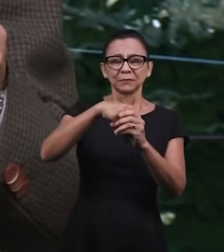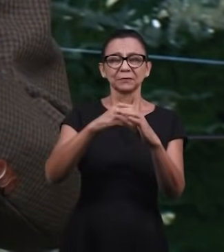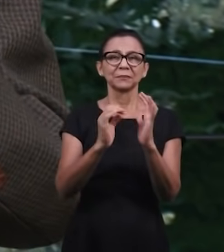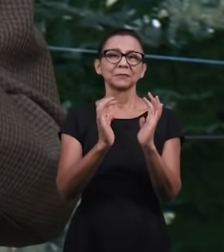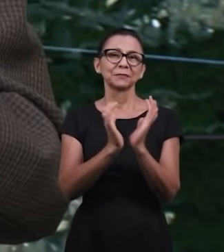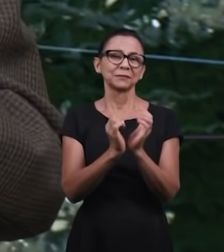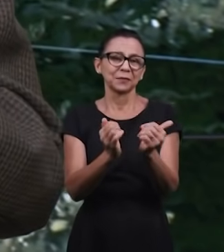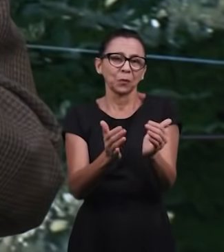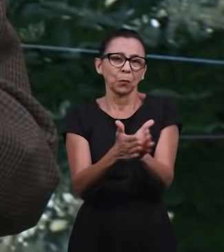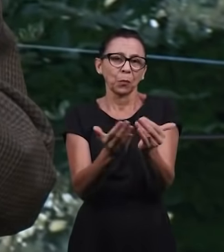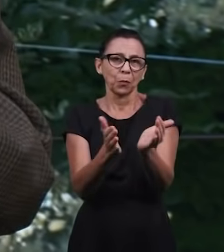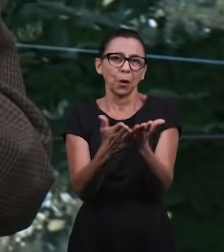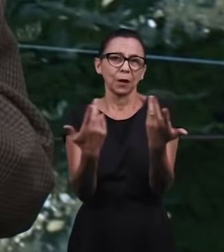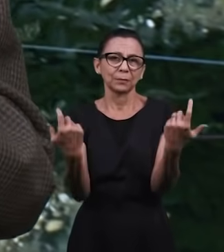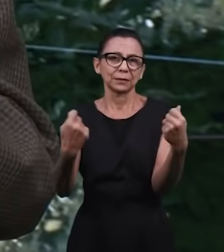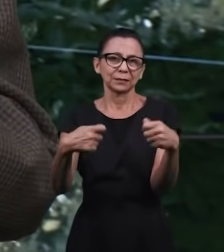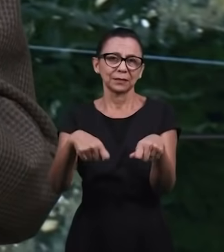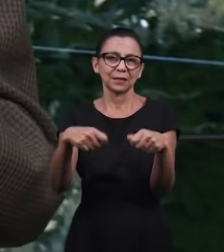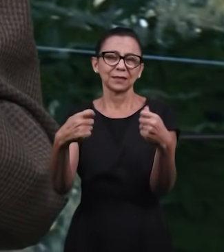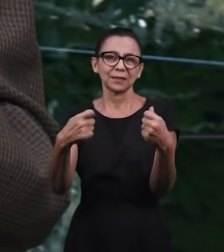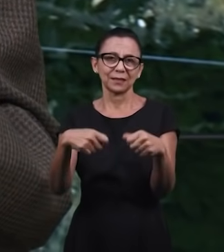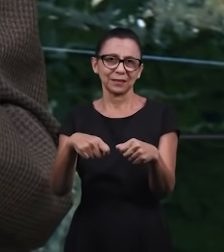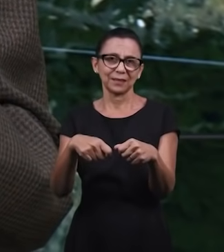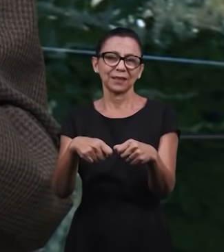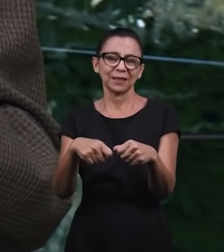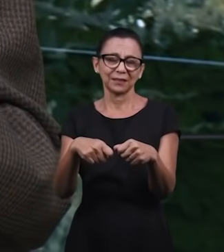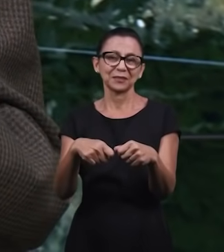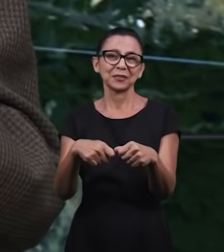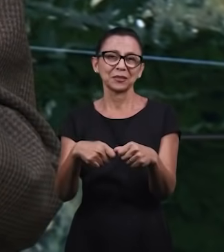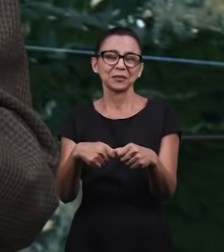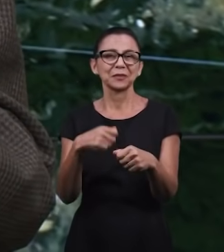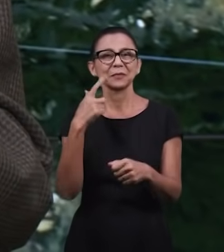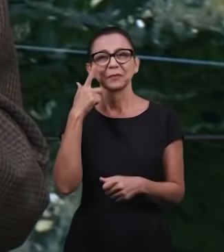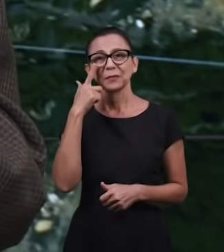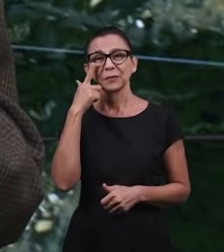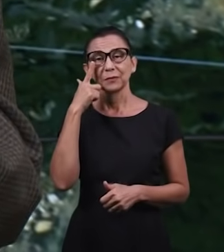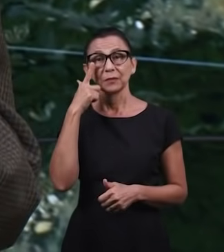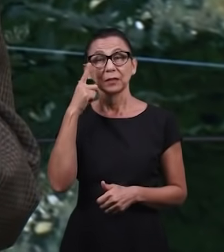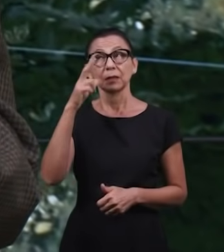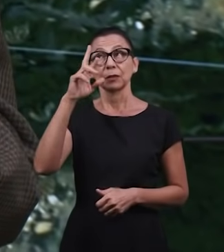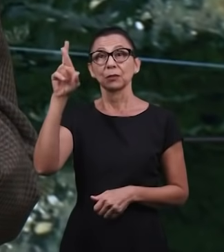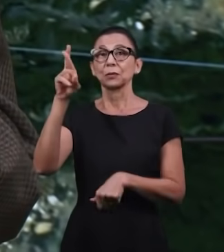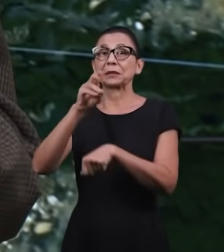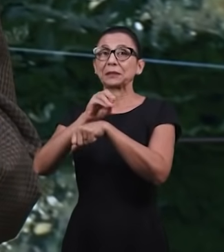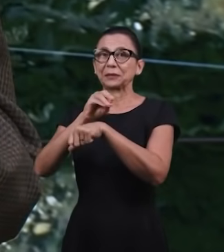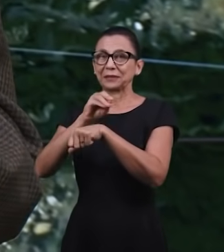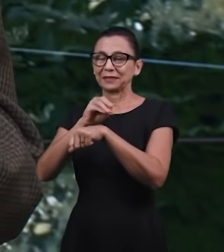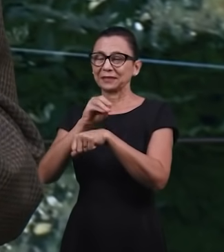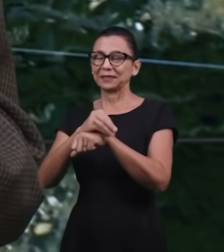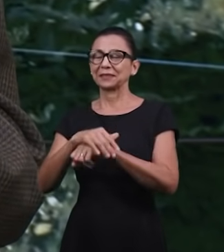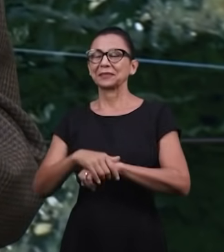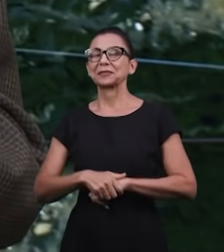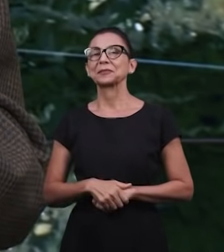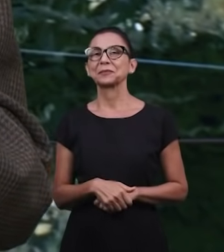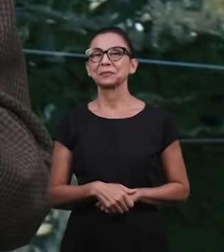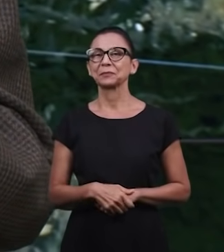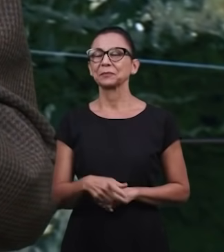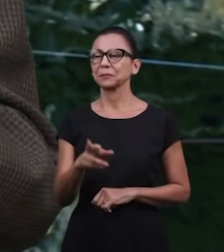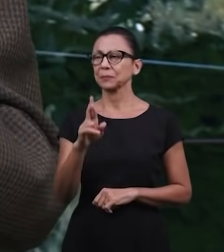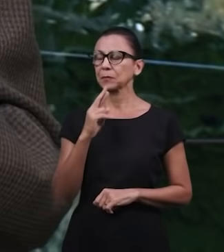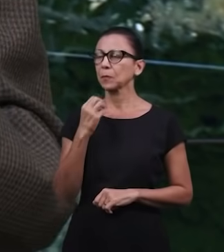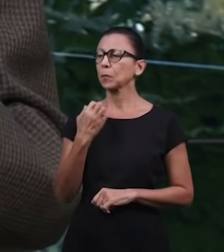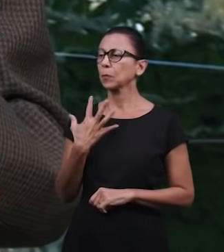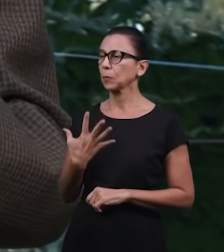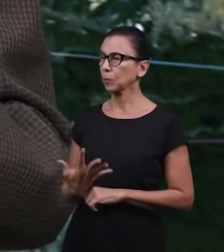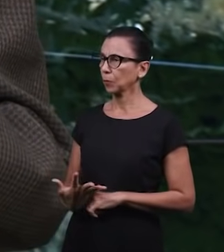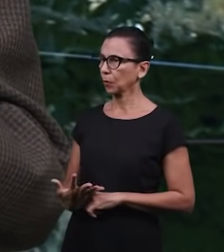neste grupo, o grupo dos pobres e necessitados, mas aqueles que o Senhor tem cuidado de nós. Muito boa a